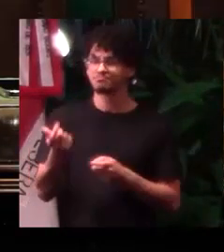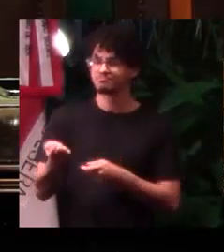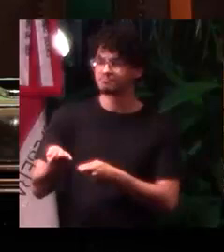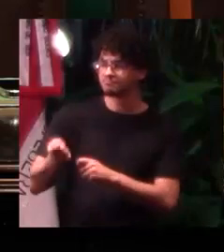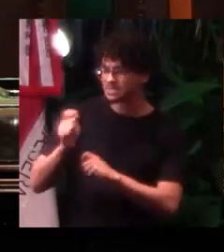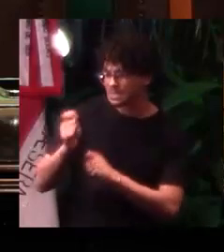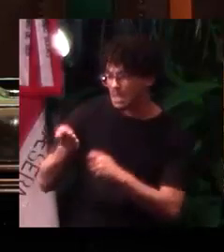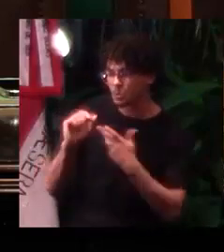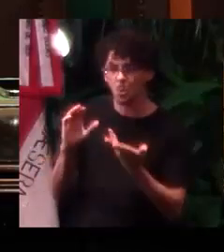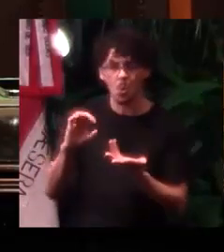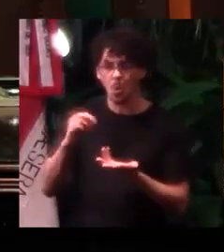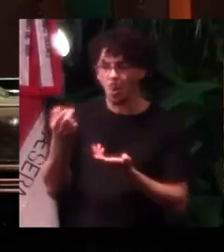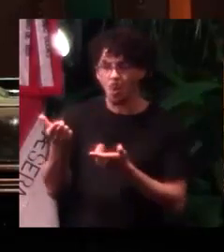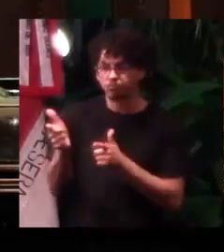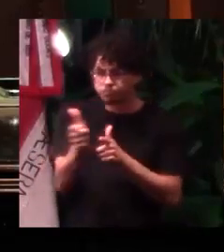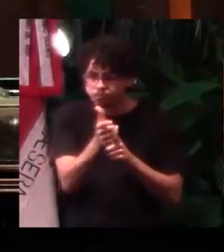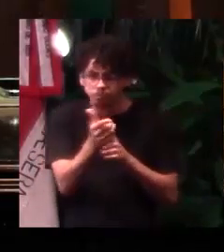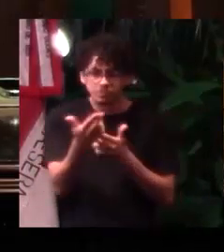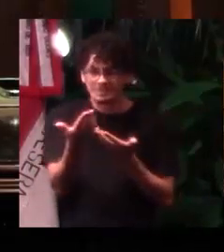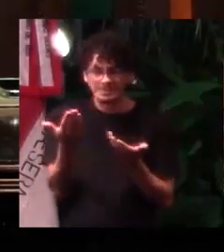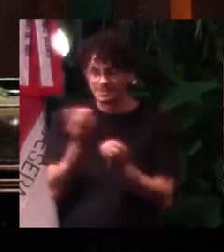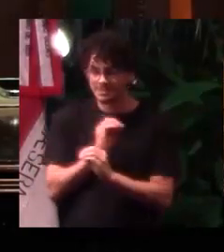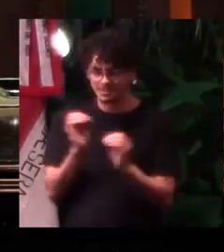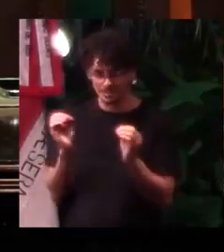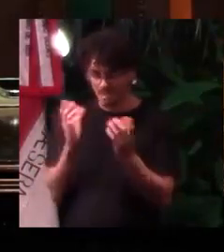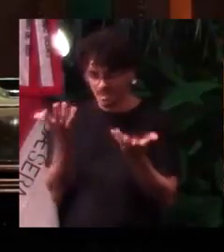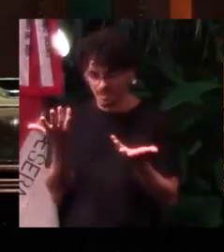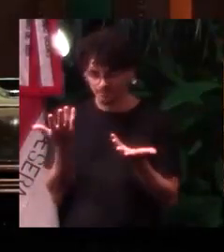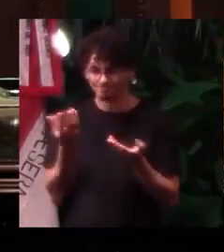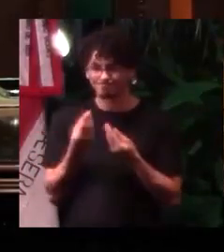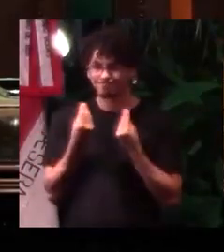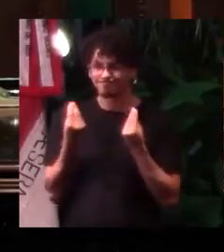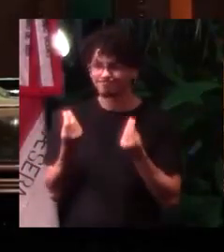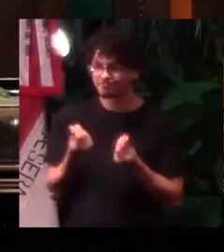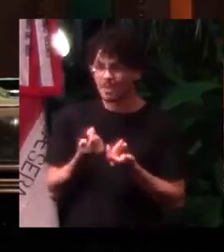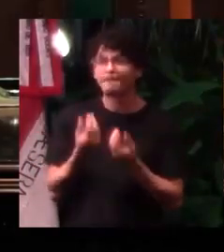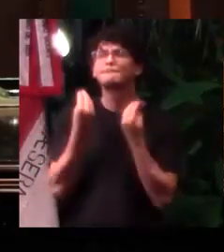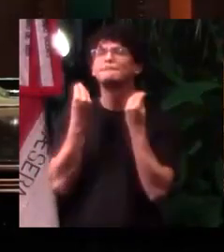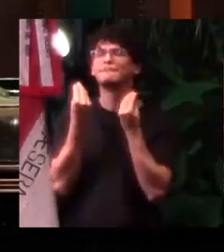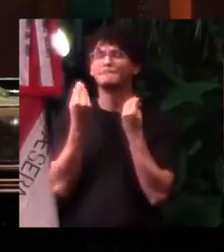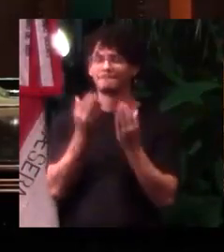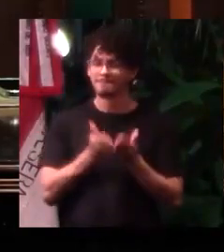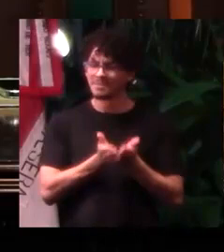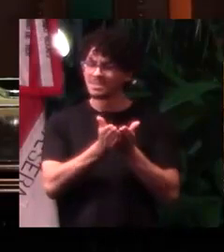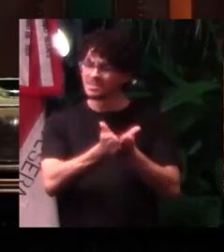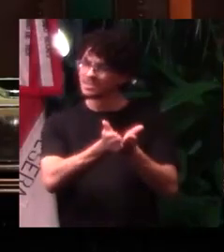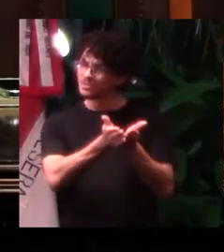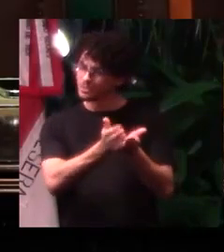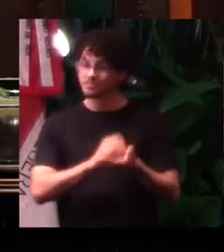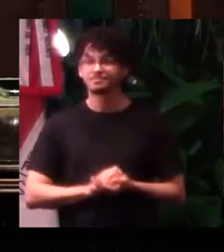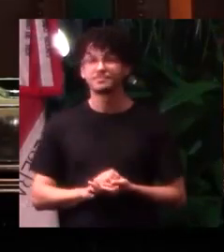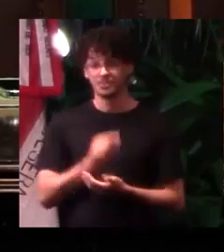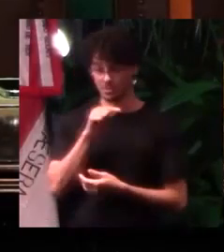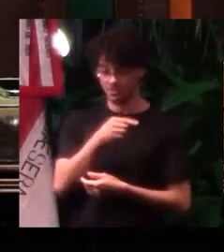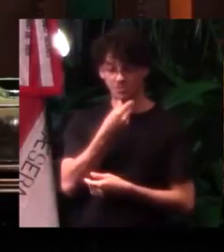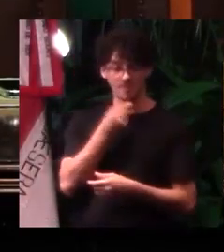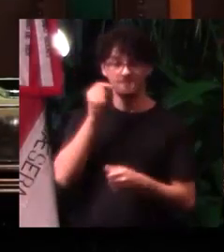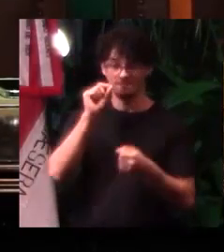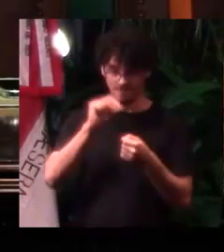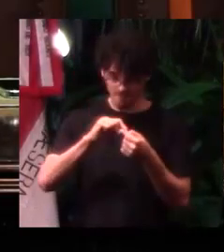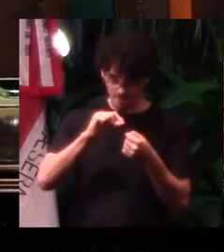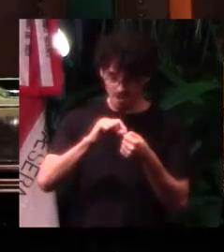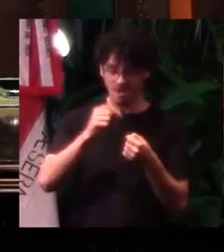de caçador. E ela vai, mas que... Para que canoa, né? E ele faz ali uma canoa